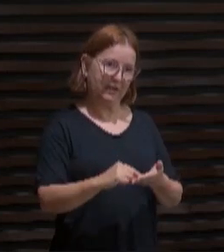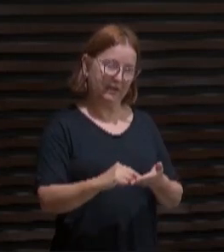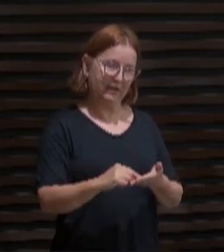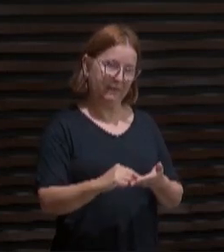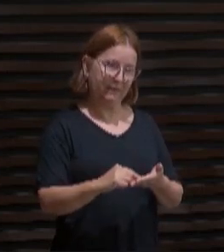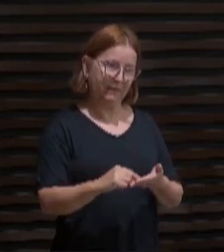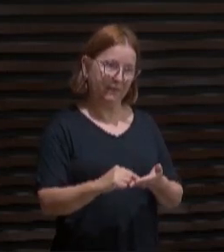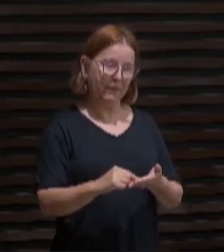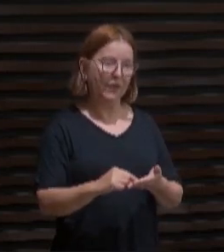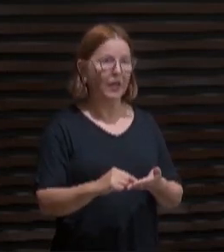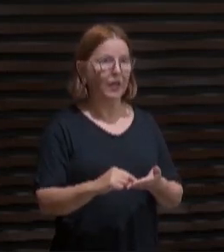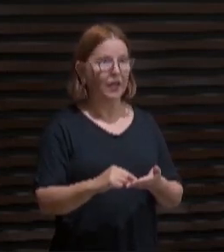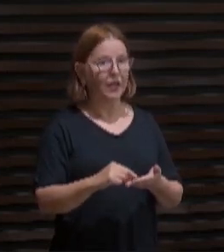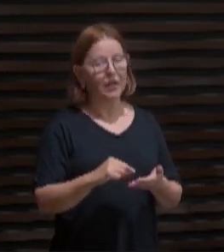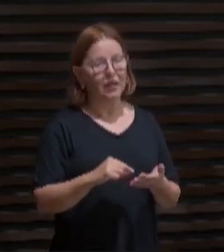4.